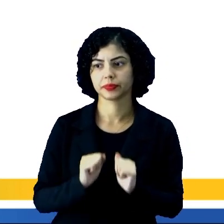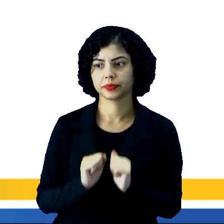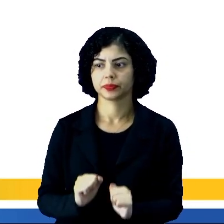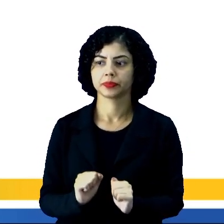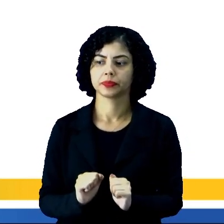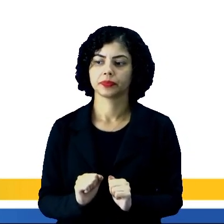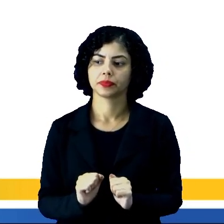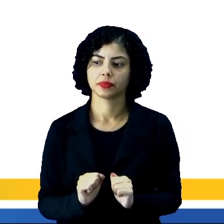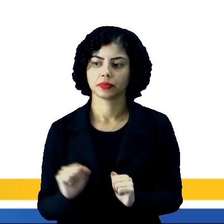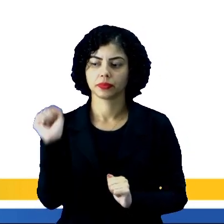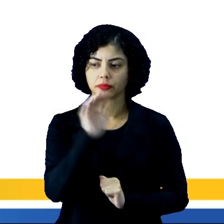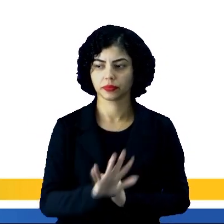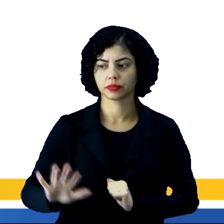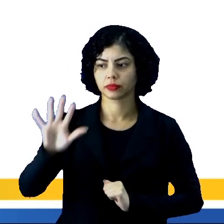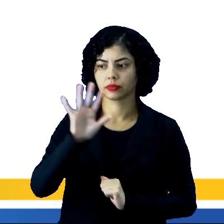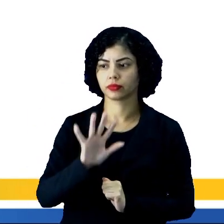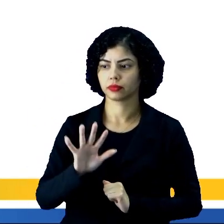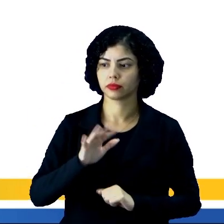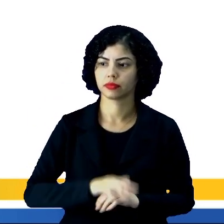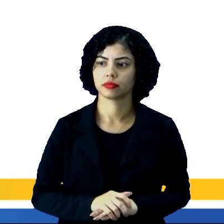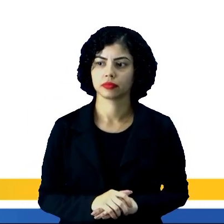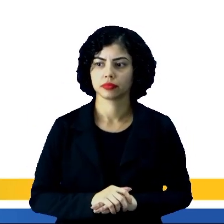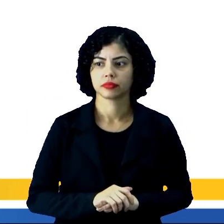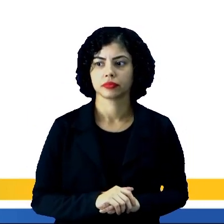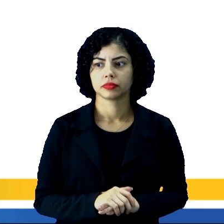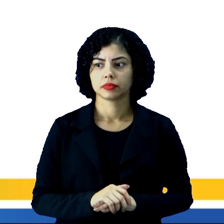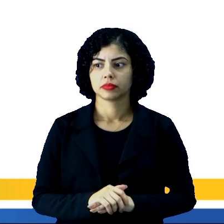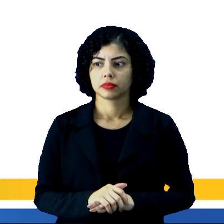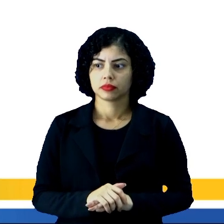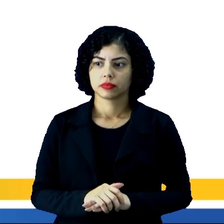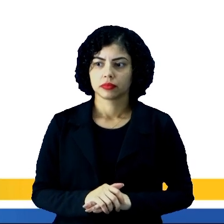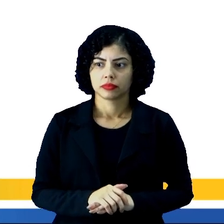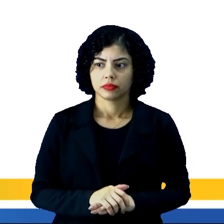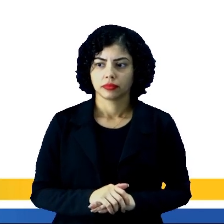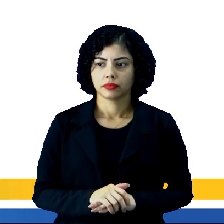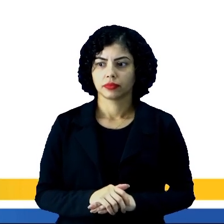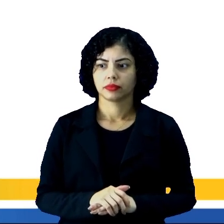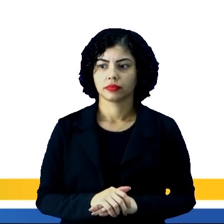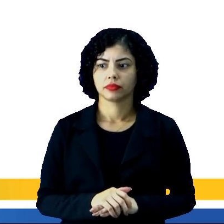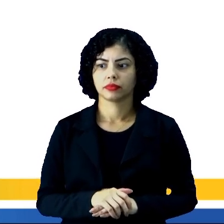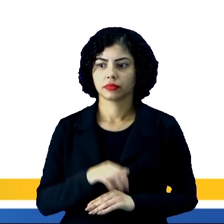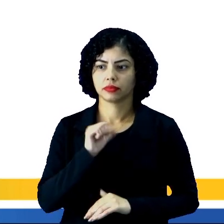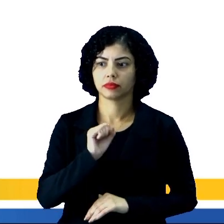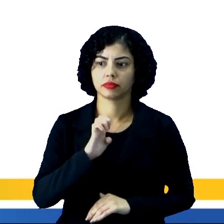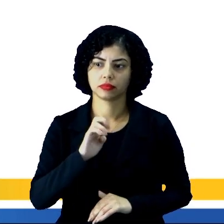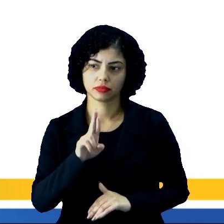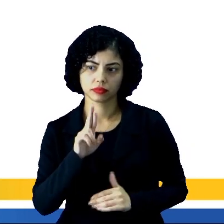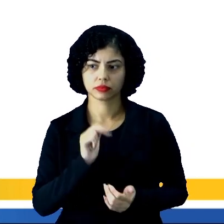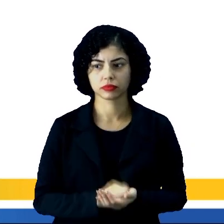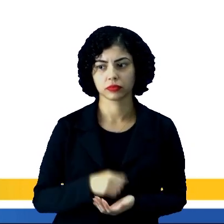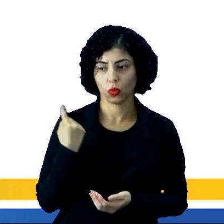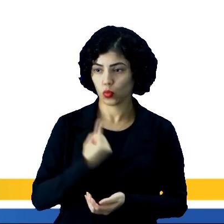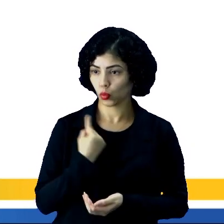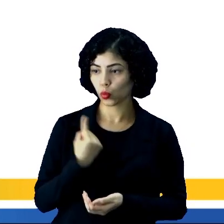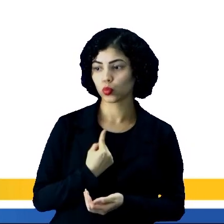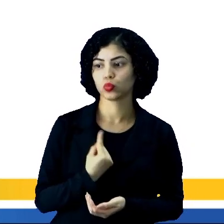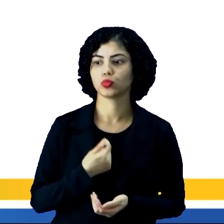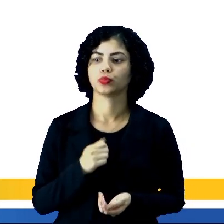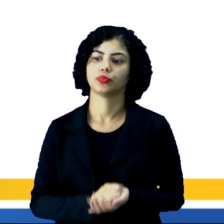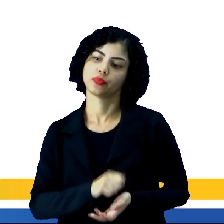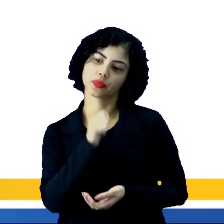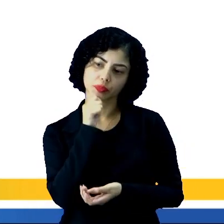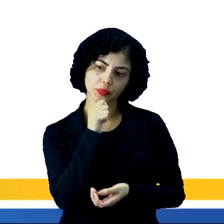ser né e geralmente é um verbo de ligação né somente o verbo ser o verbo ser é o único verbo